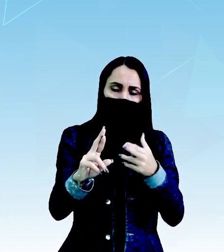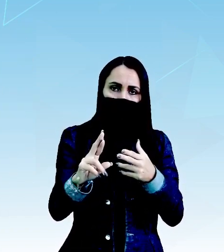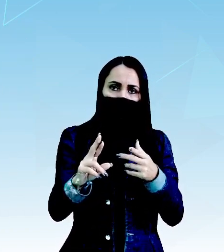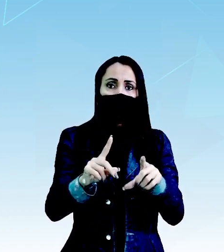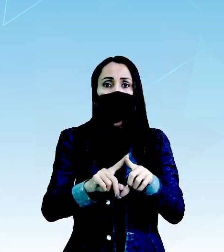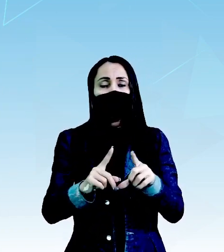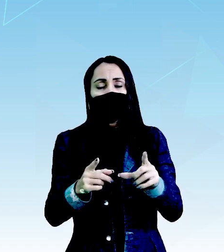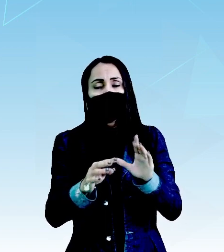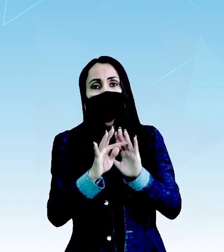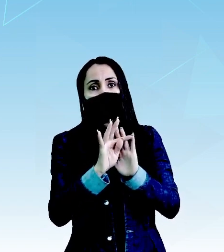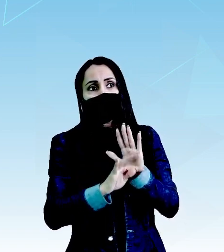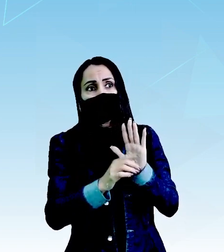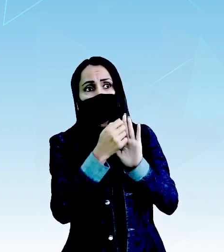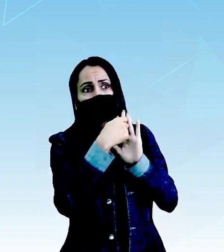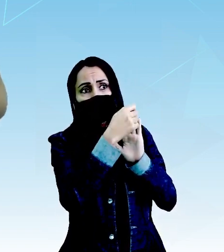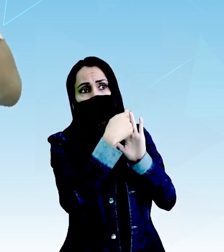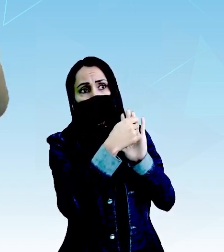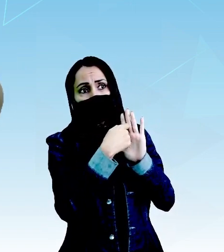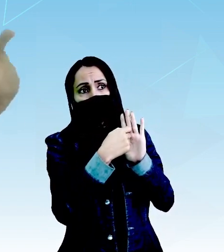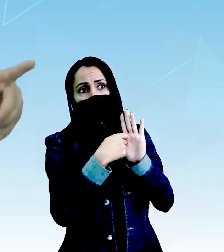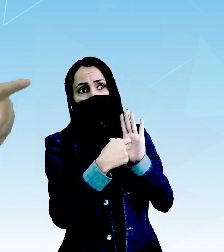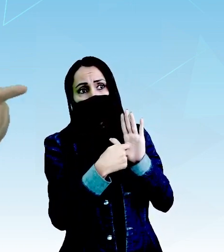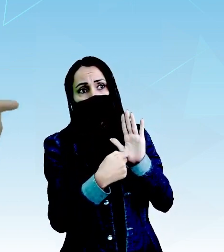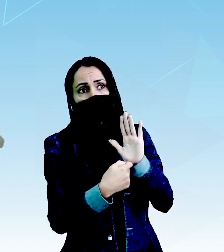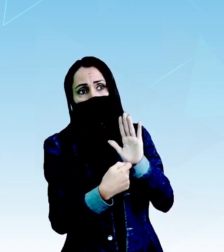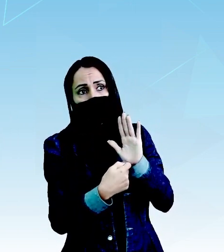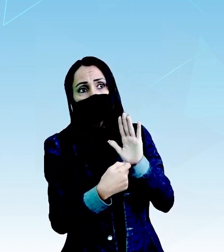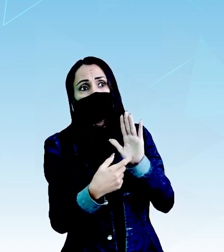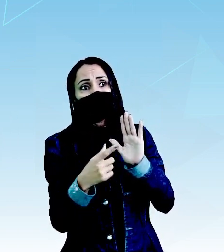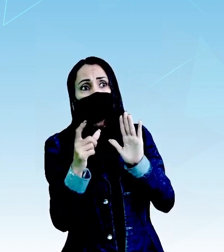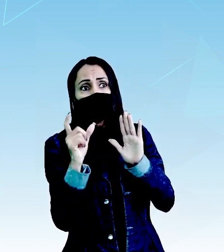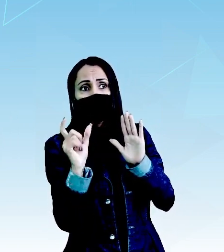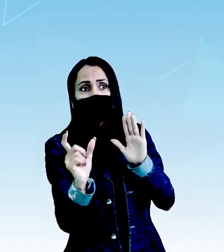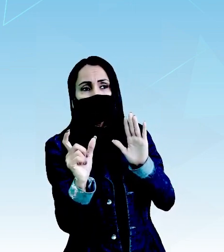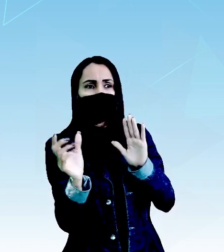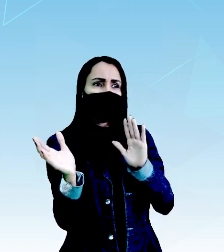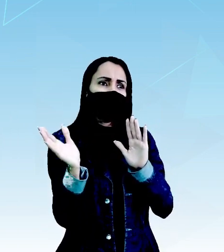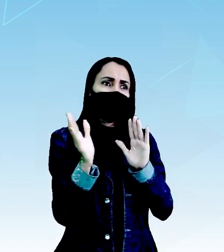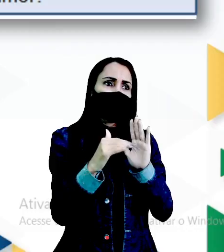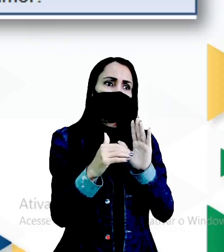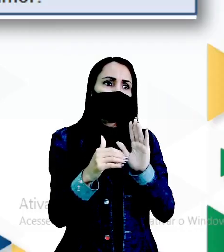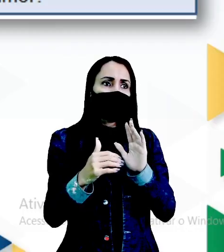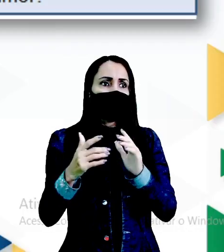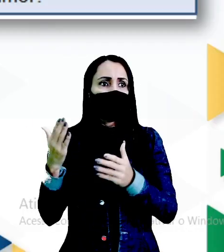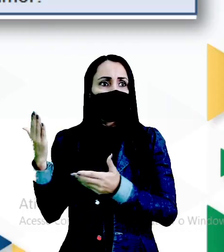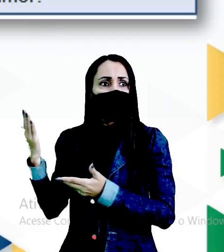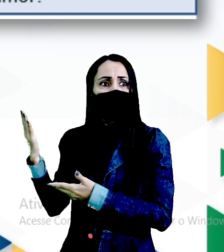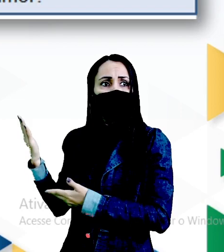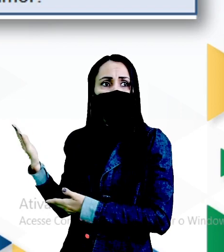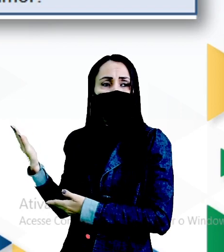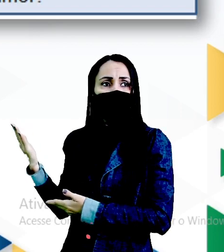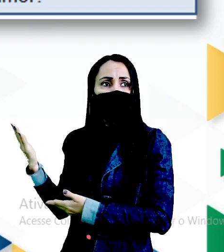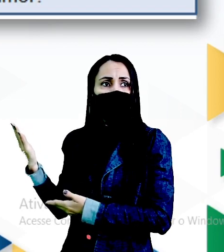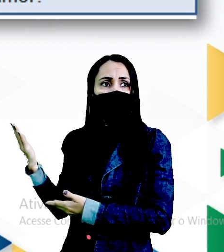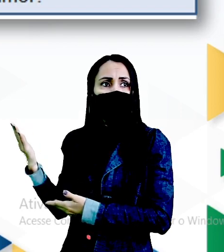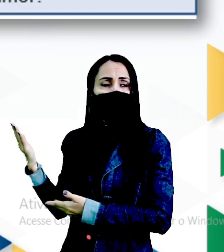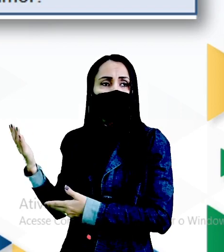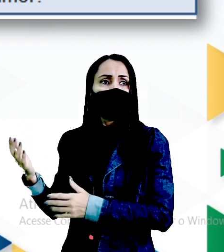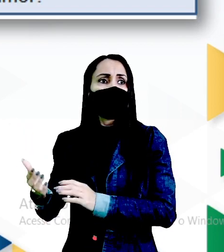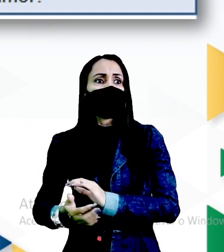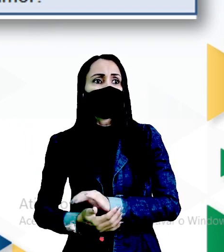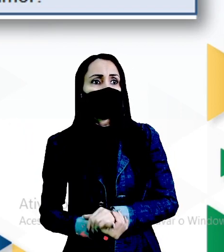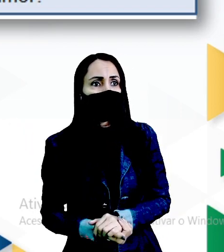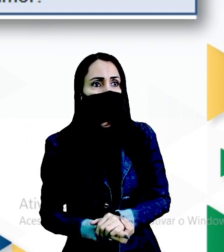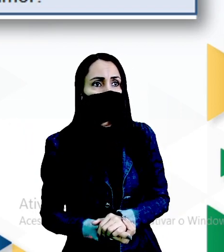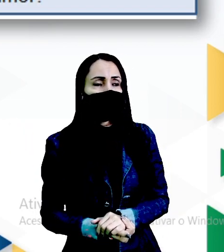texto escrito esse jogo com a palavra. Vamos ver, acompanhe. Uma piada é, antes de tudo, um jogo